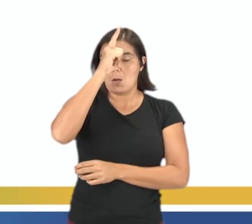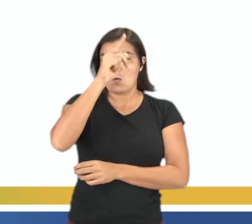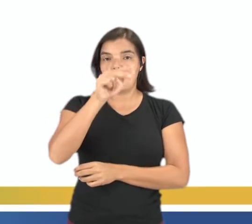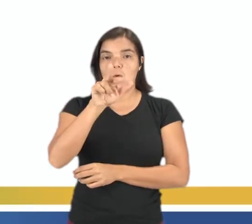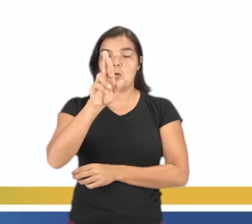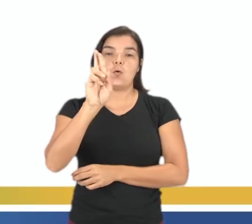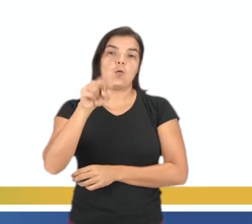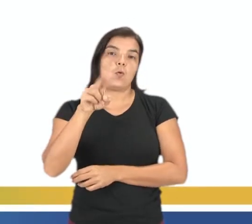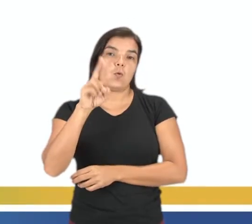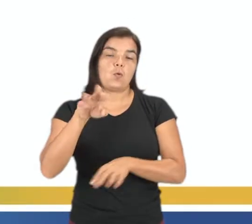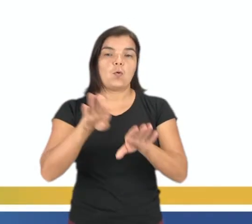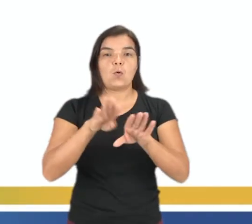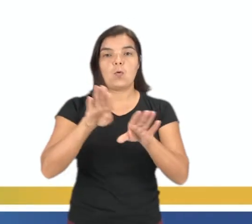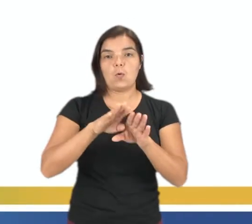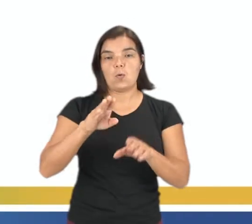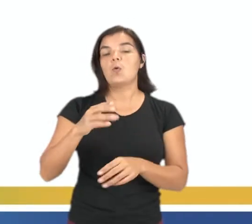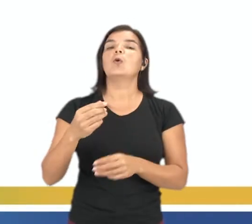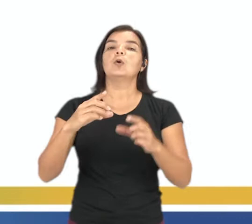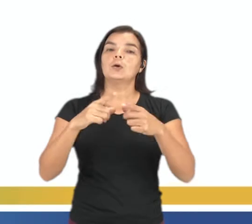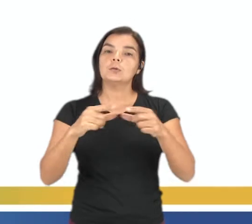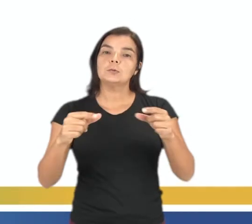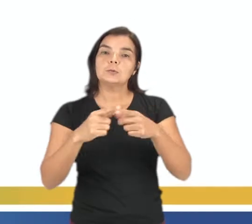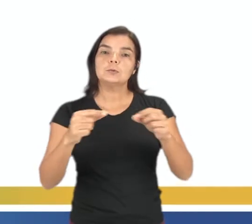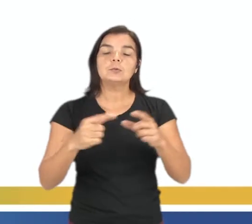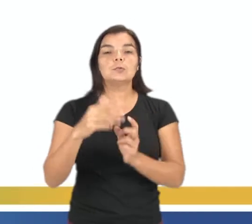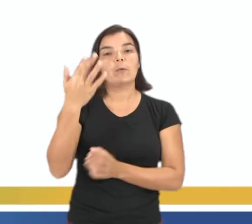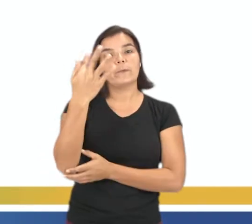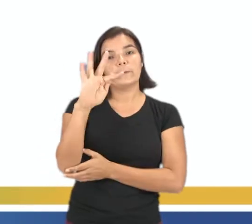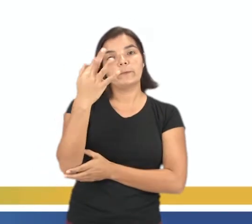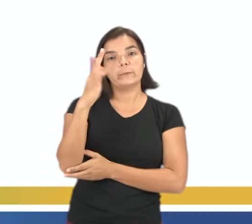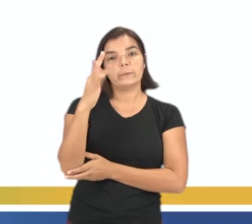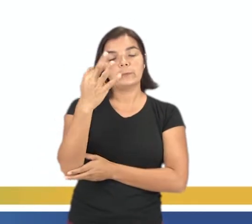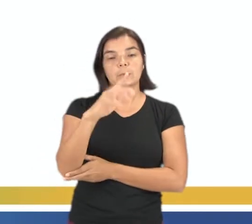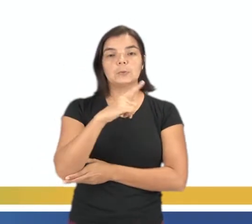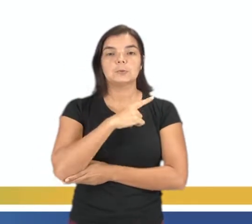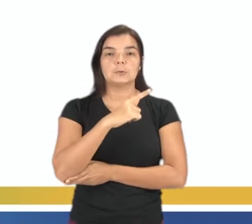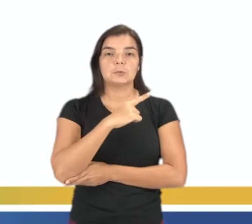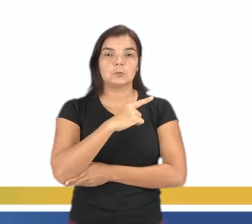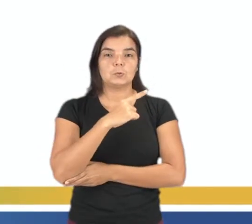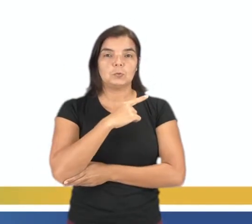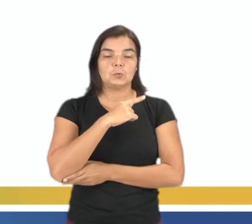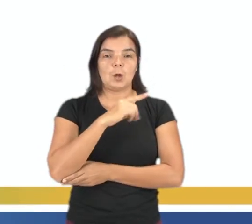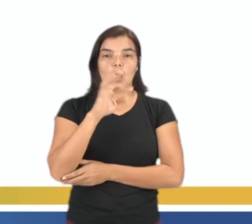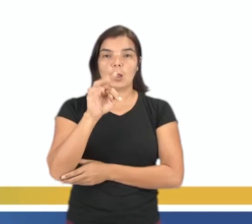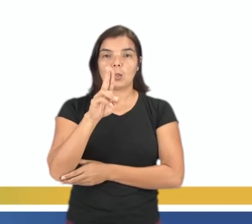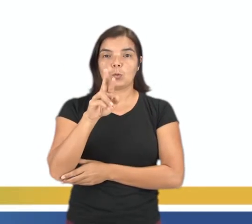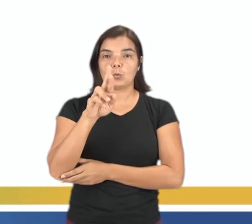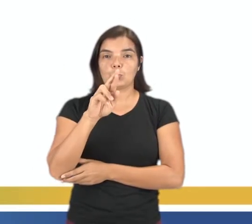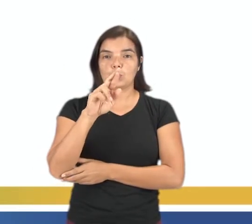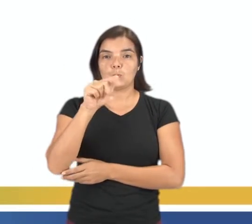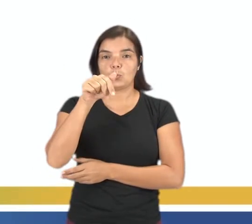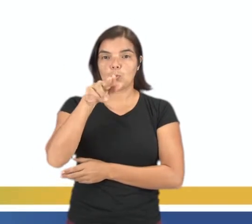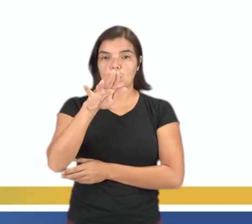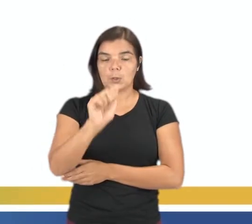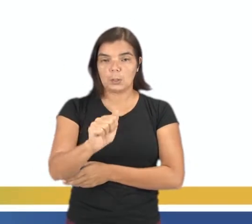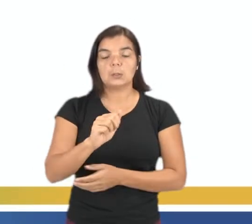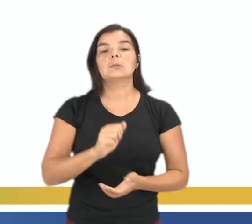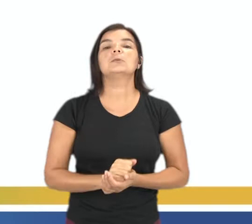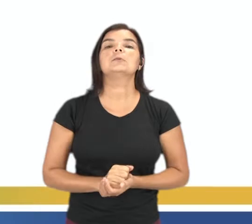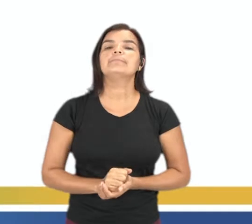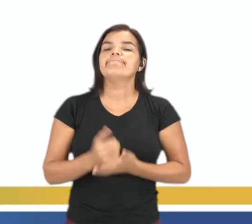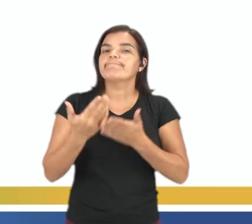Rússia, Estados Unidos, China, França e por último nós temos aí a Turquia.